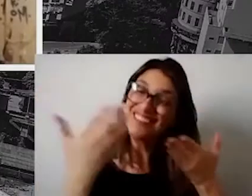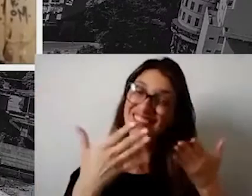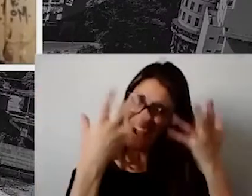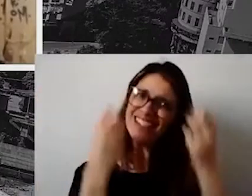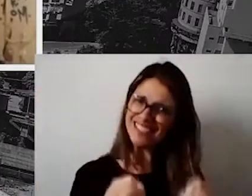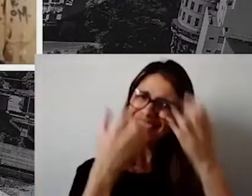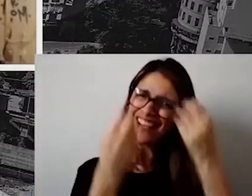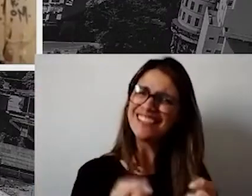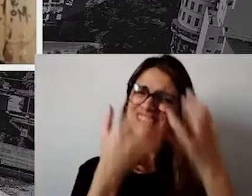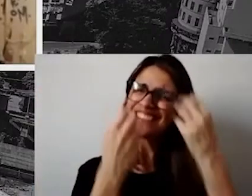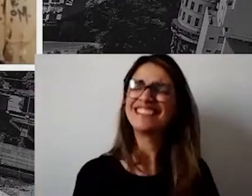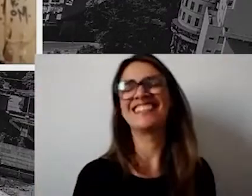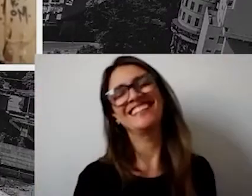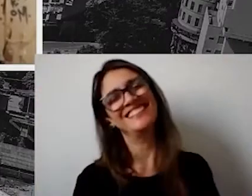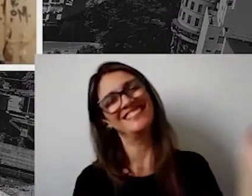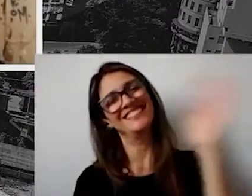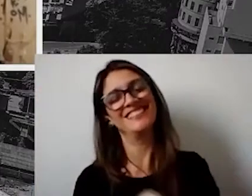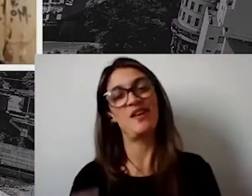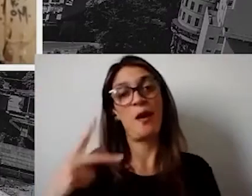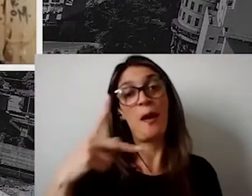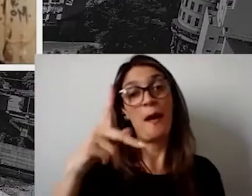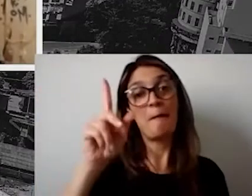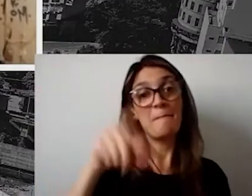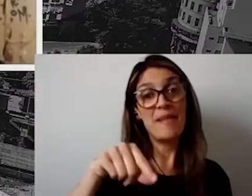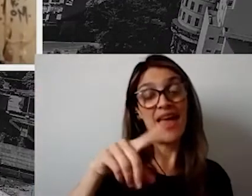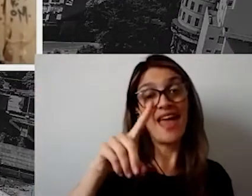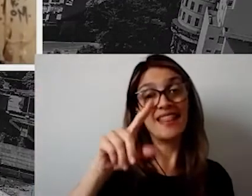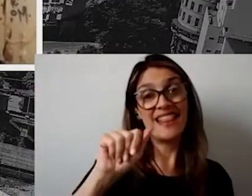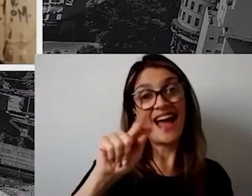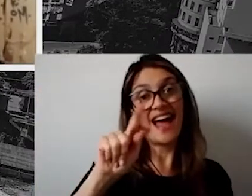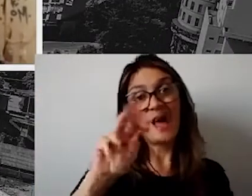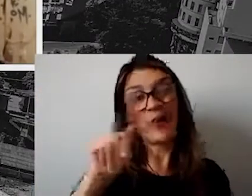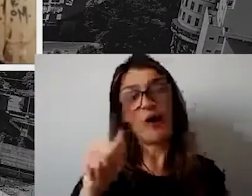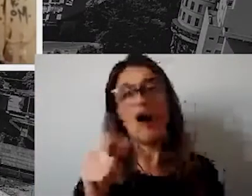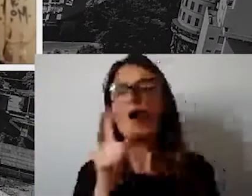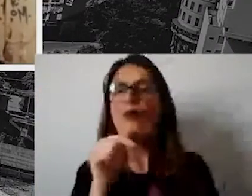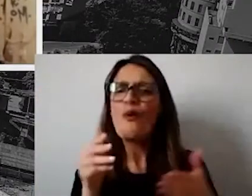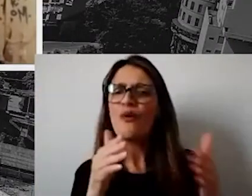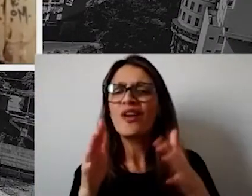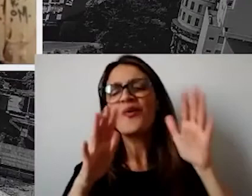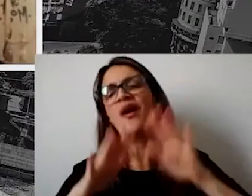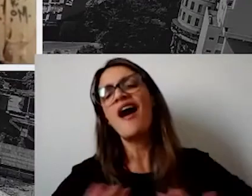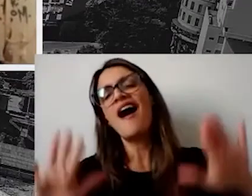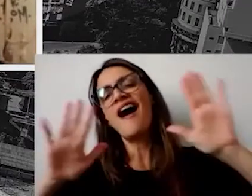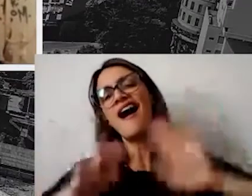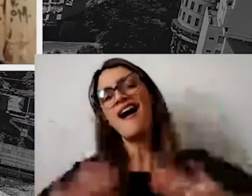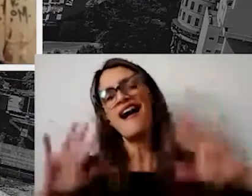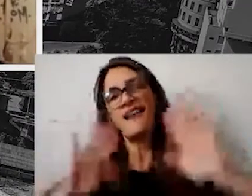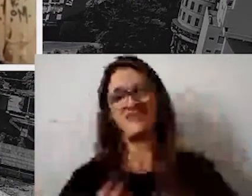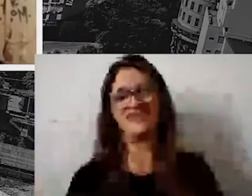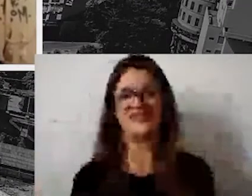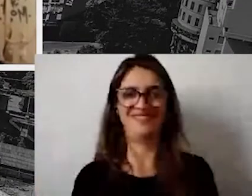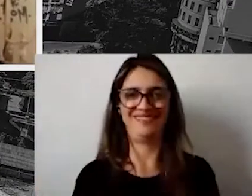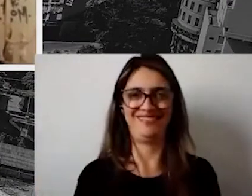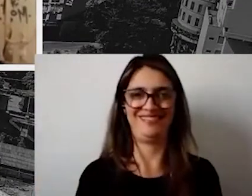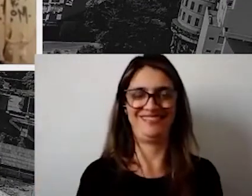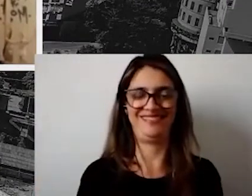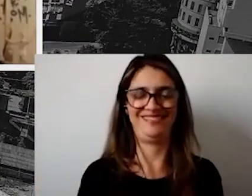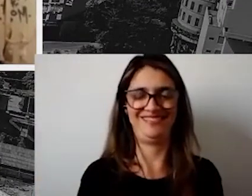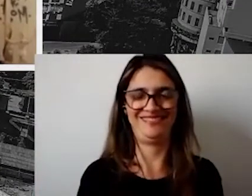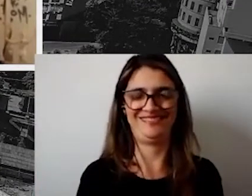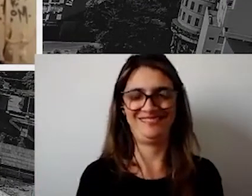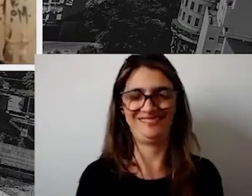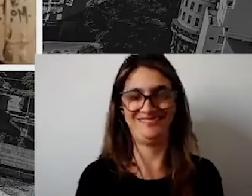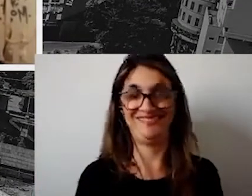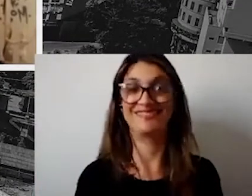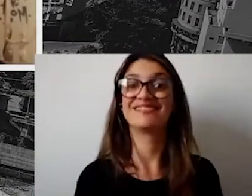aceito. Vambora. É d'água, que é show. O Rio é bem calmo e parará. Uma praia. Aí fica fácil ser uma motovia. Aí sim.